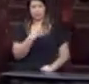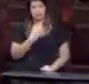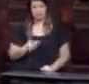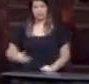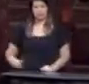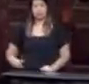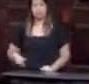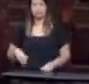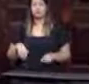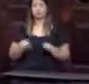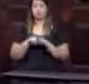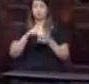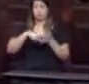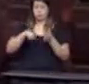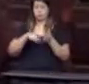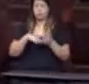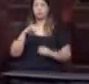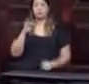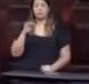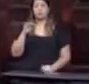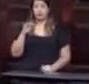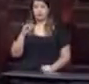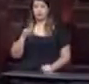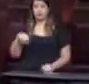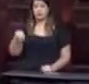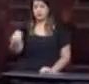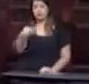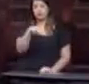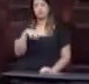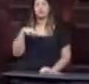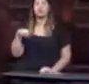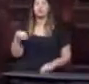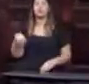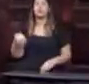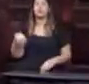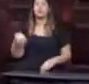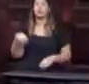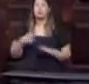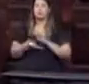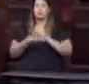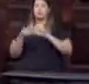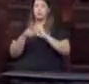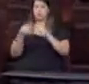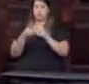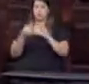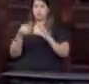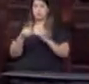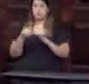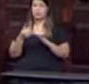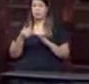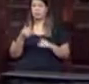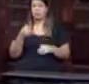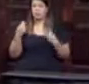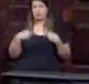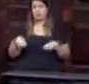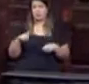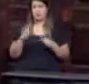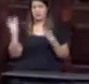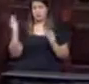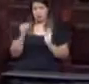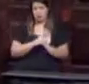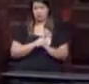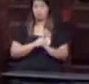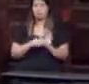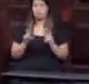excluir do FEF setores que originalmente já mereciam estar nessa exclusão, porém,